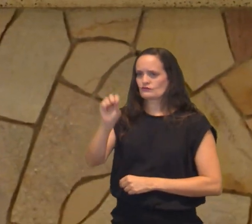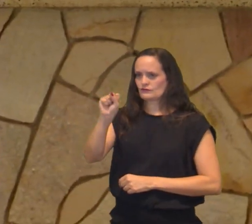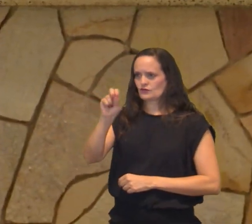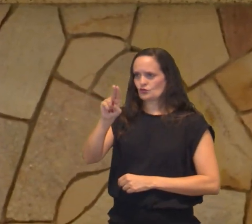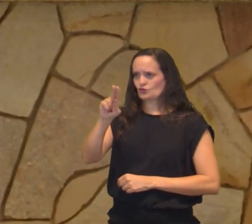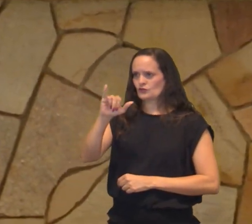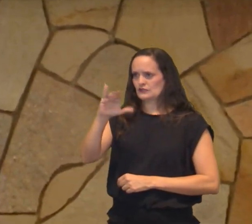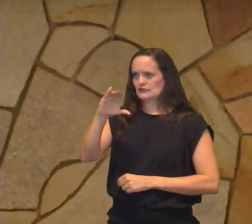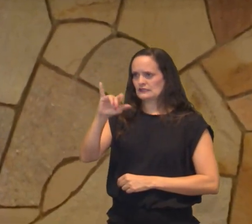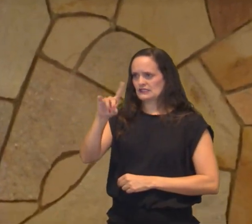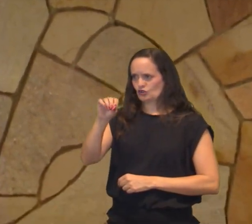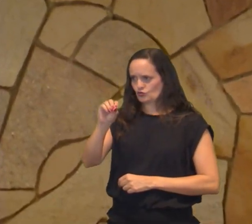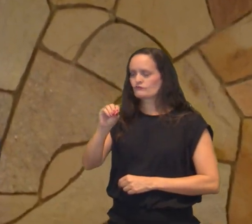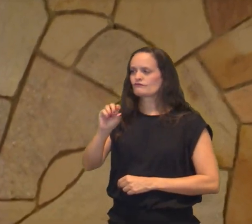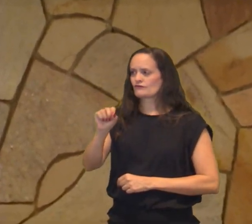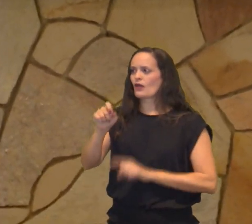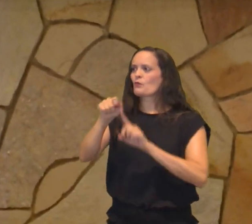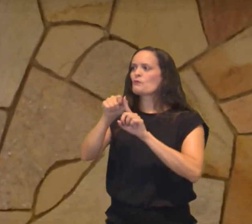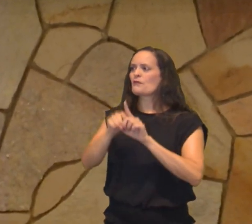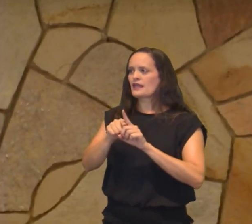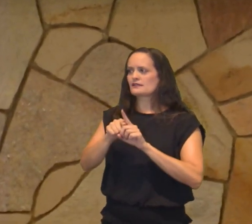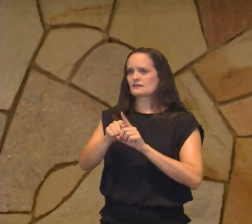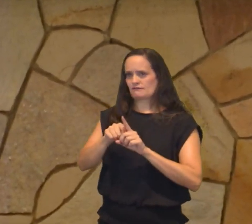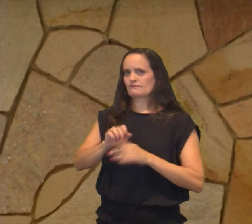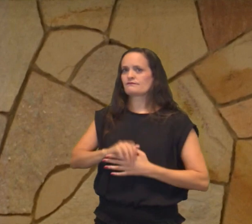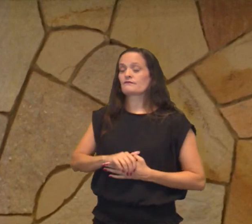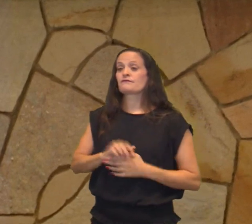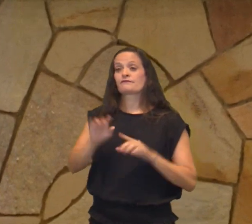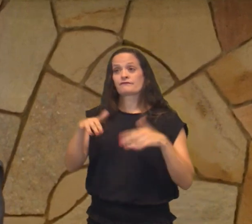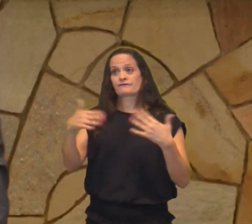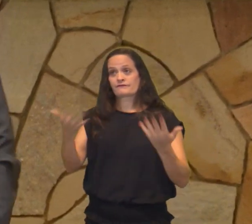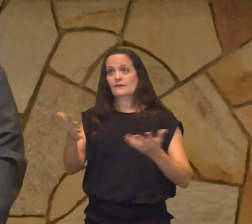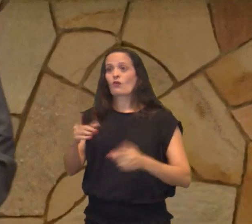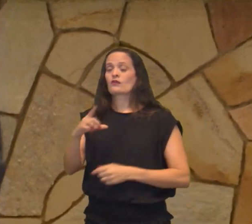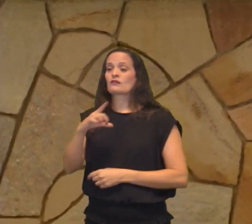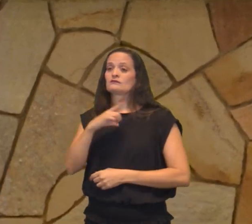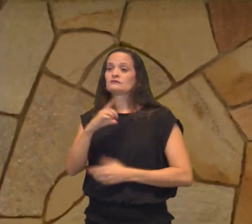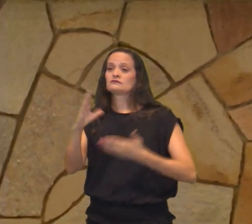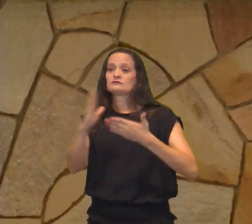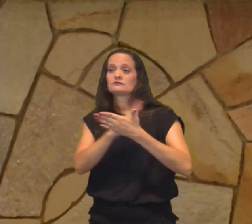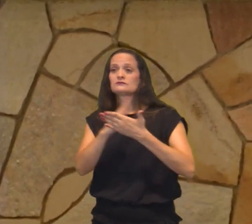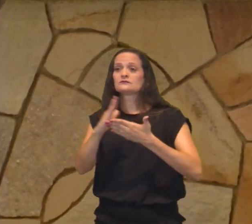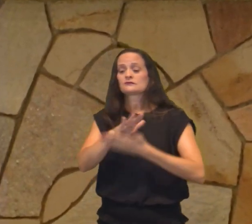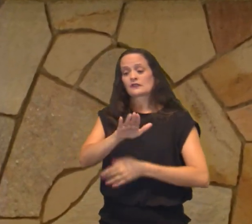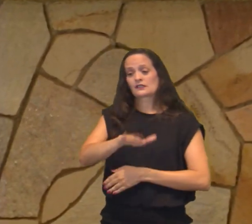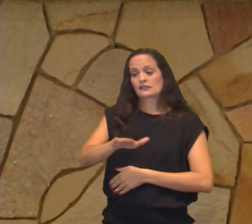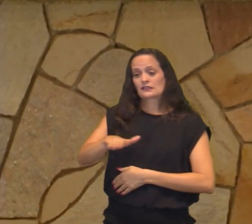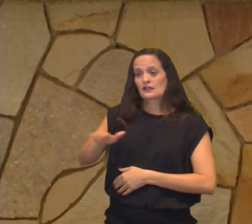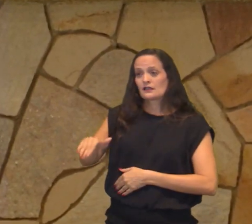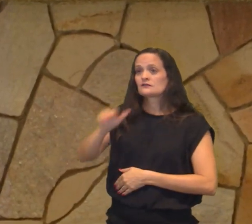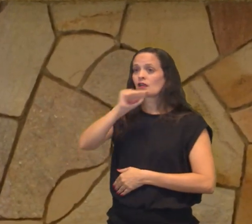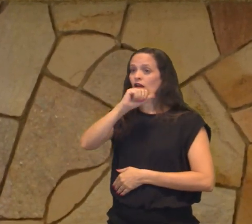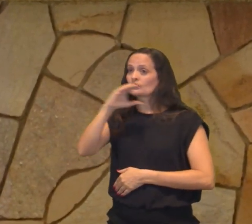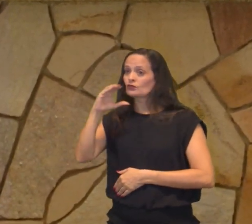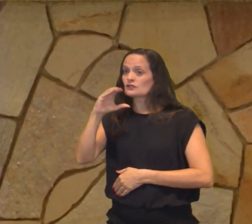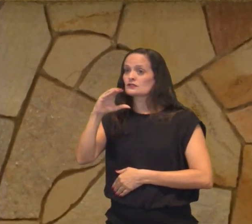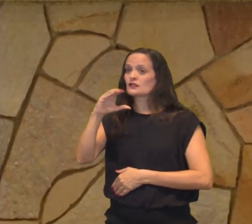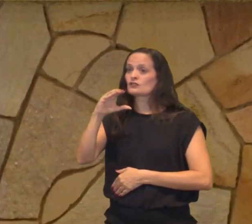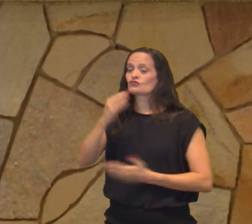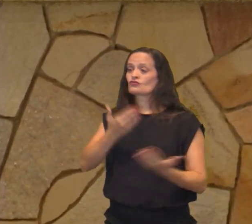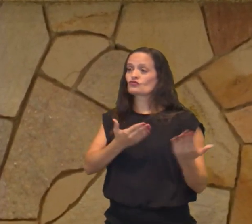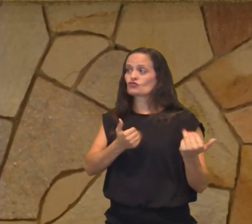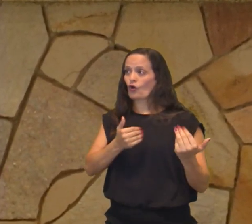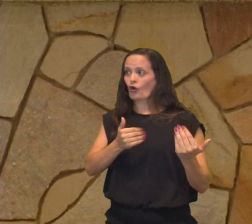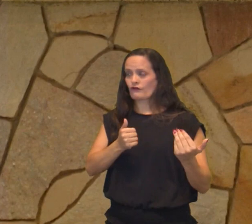das estatísticas que nos apavoram, alcançam crianças, adolescentes, jovens, adultos, e não